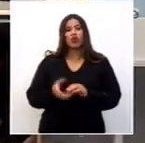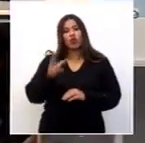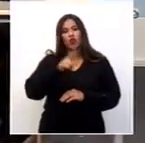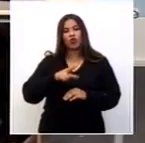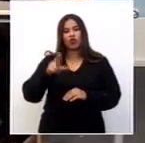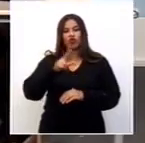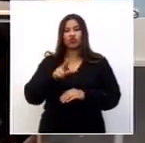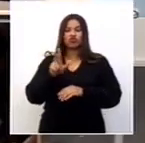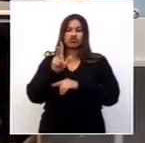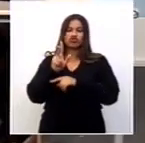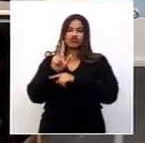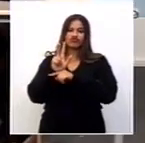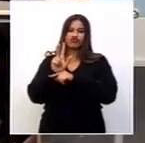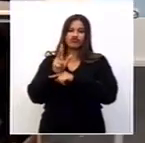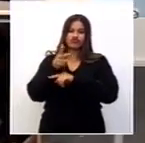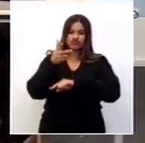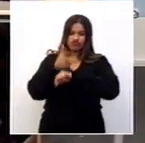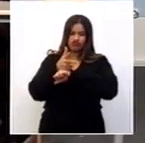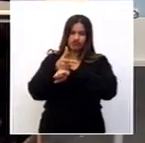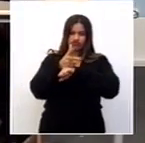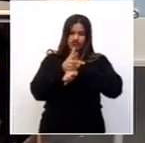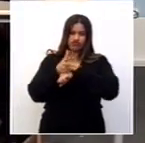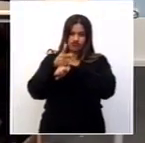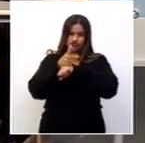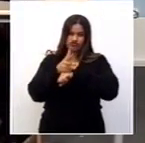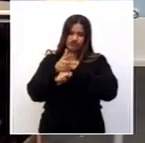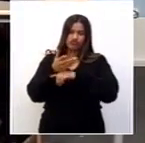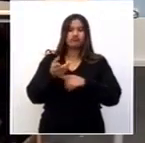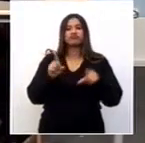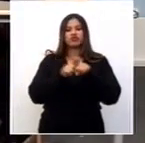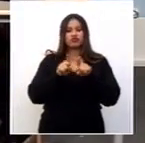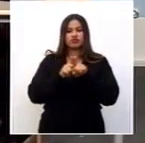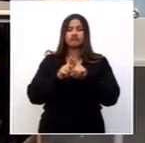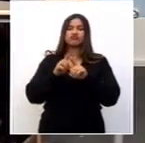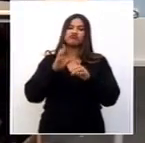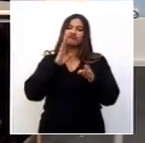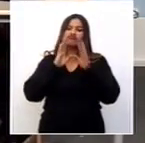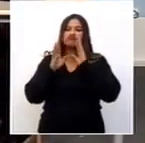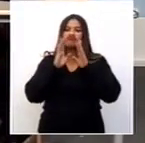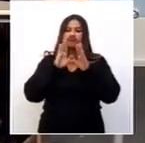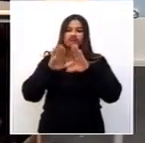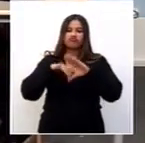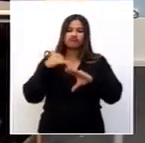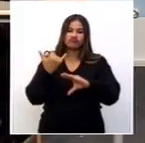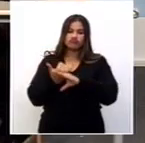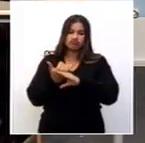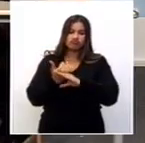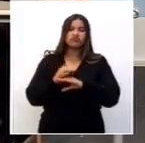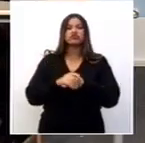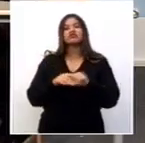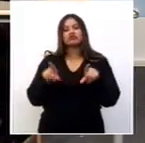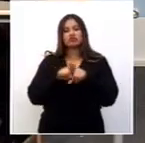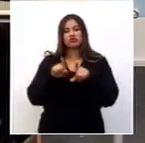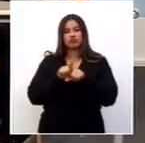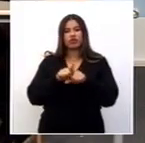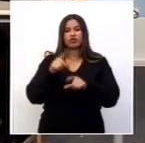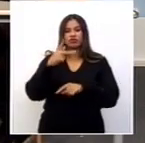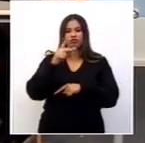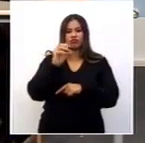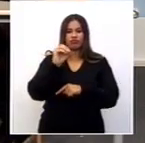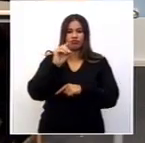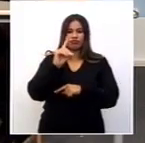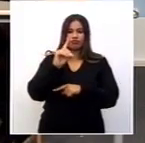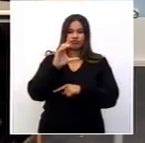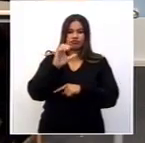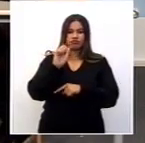como instrumento, por meio das ferramentas Facebook e YouTube, o uso de podcast por meio do WhatsApp,